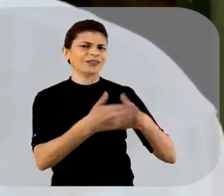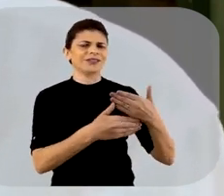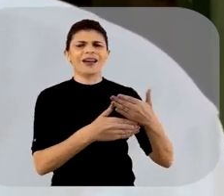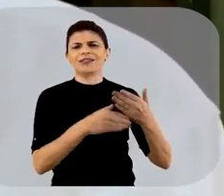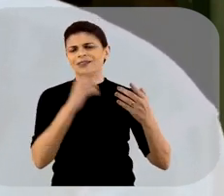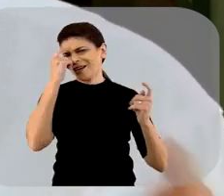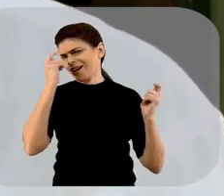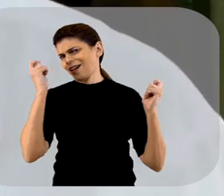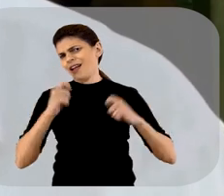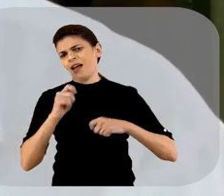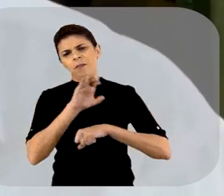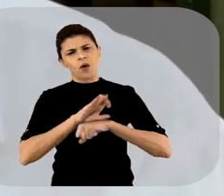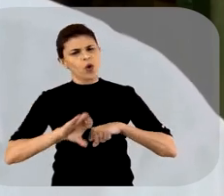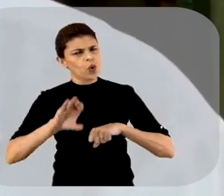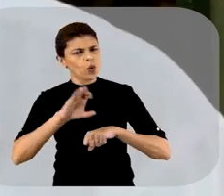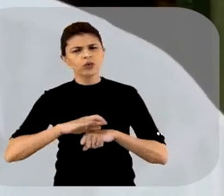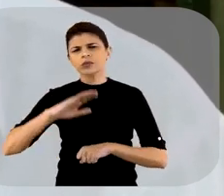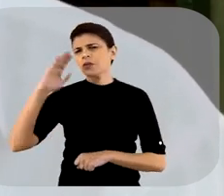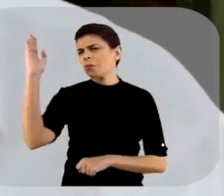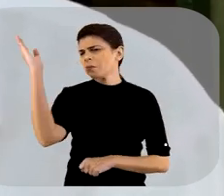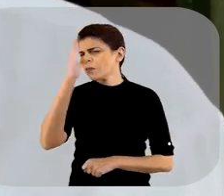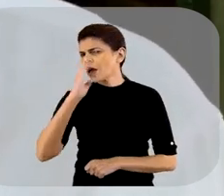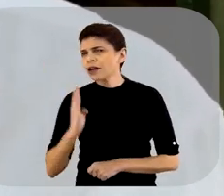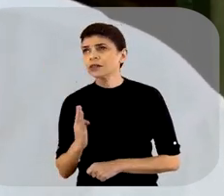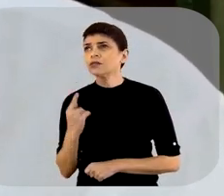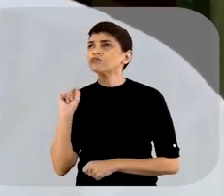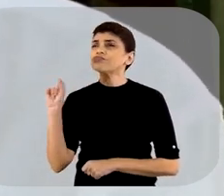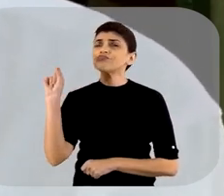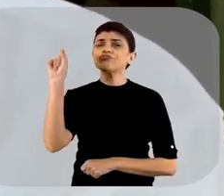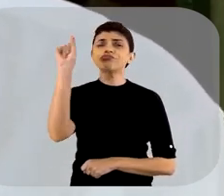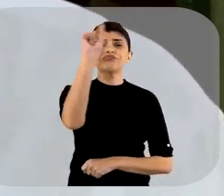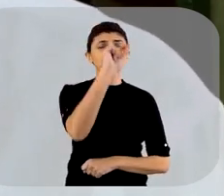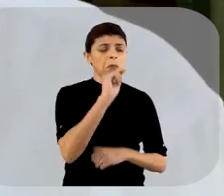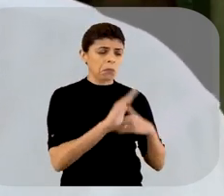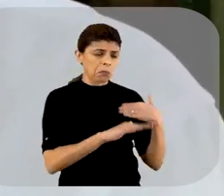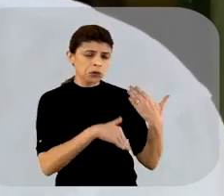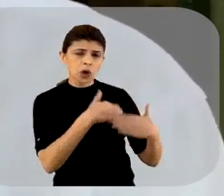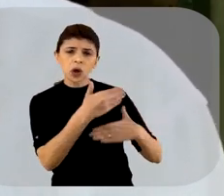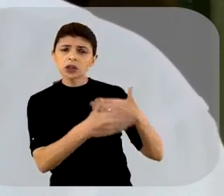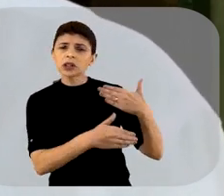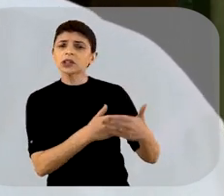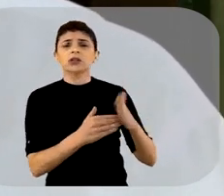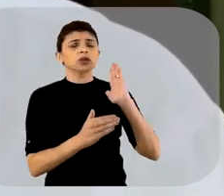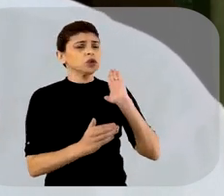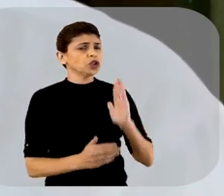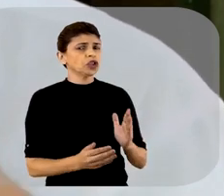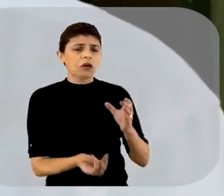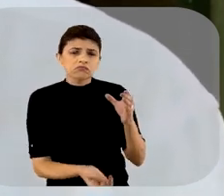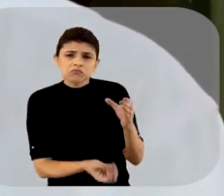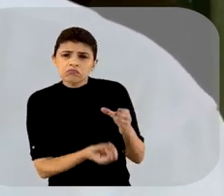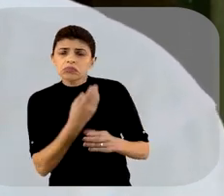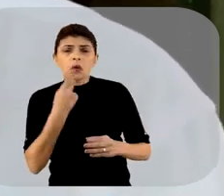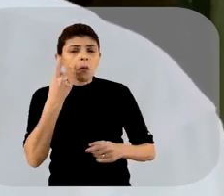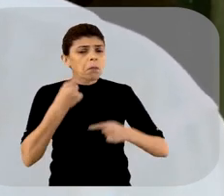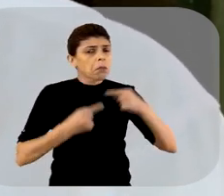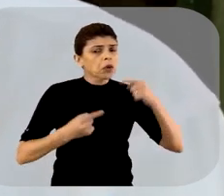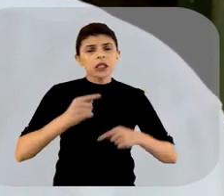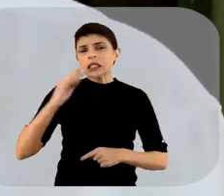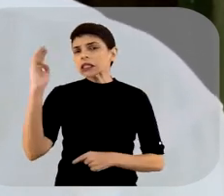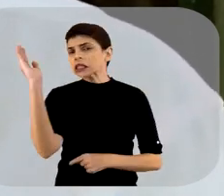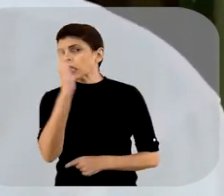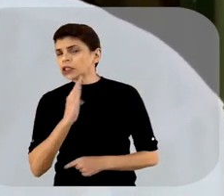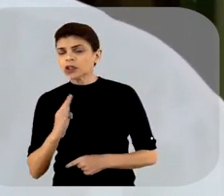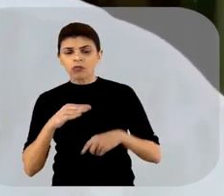capacitação em curso no Brasil atual, né? Processos que são fruto da Política Nacional de